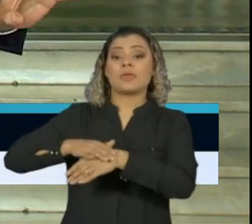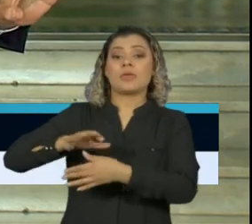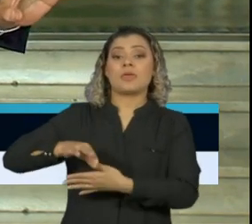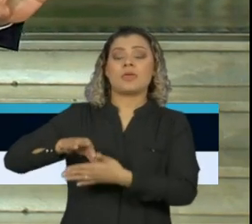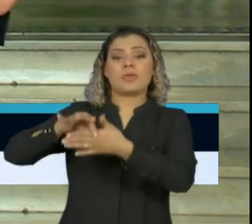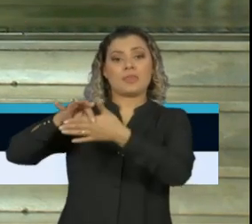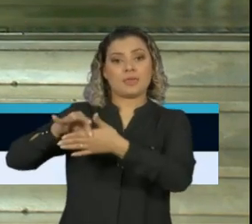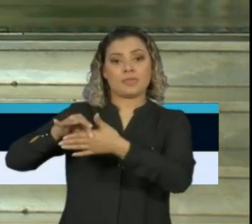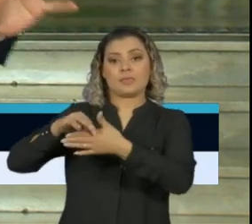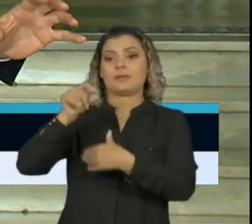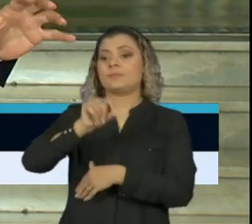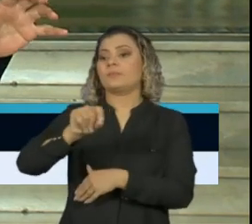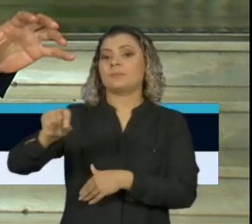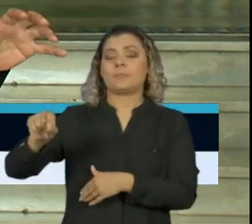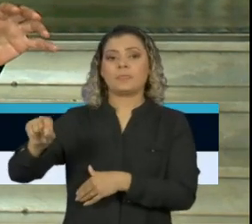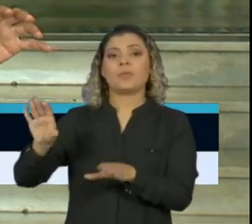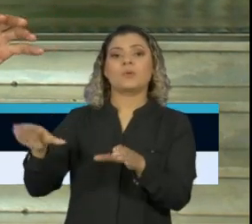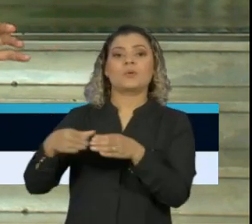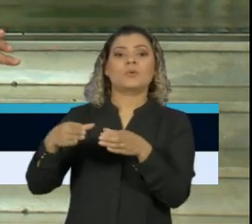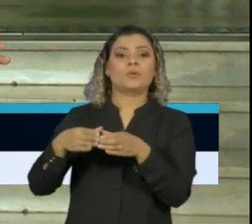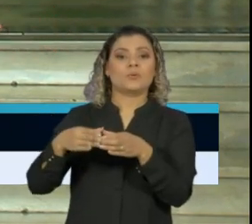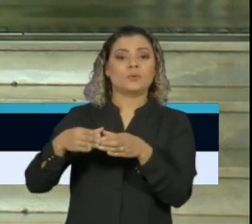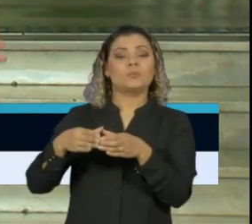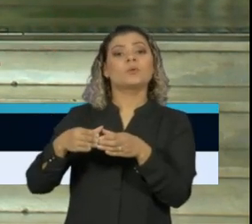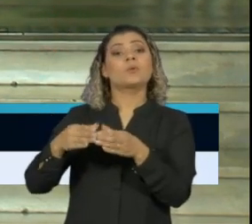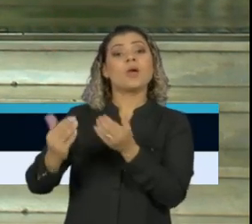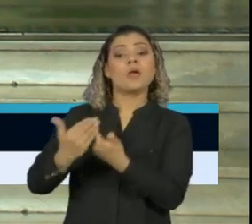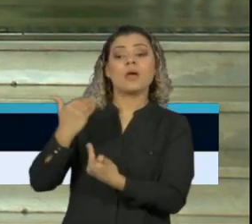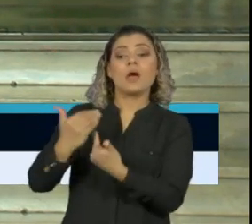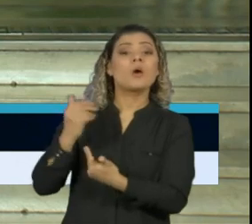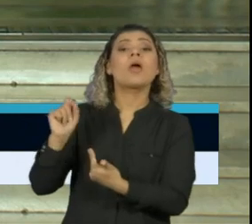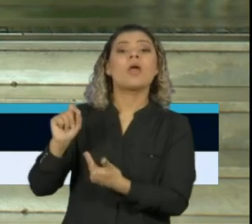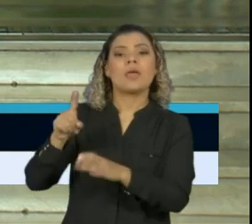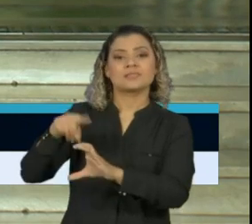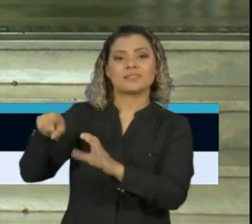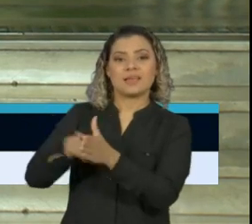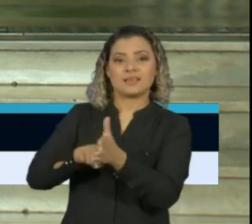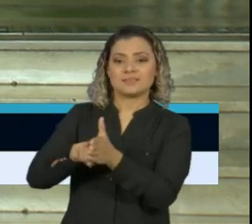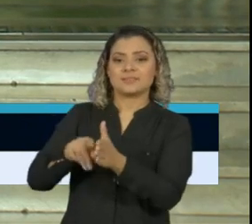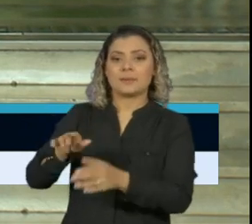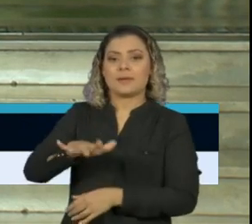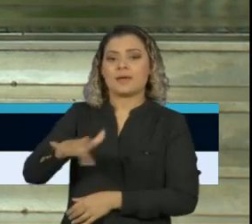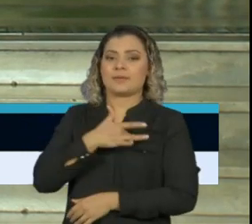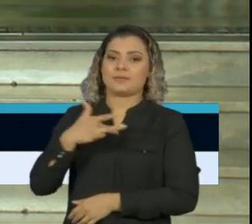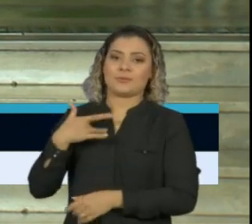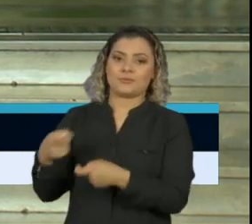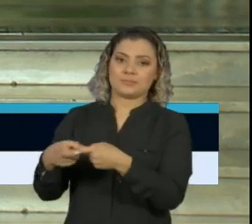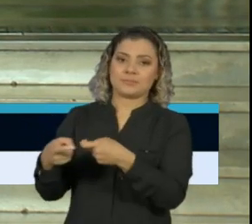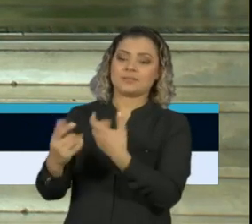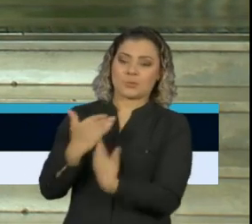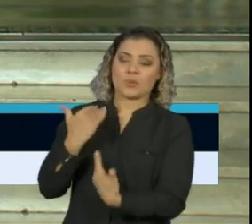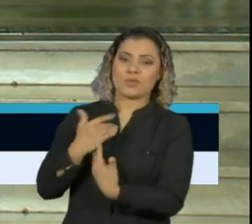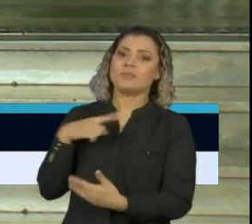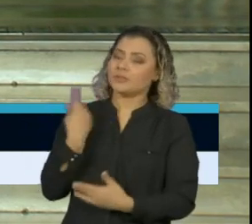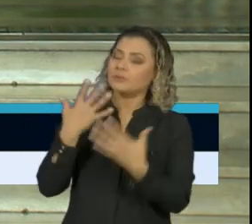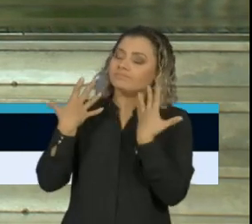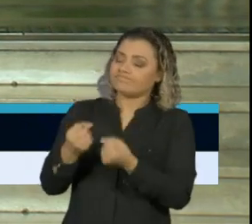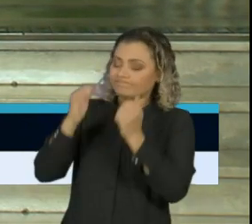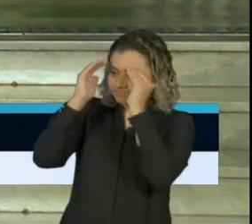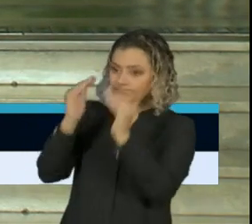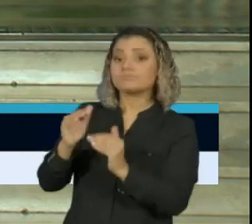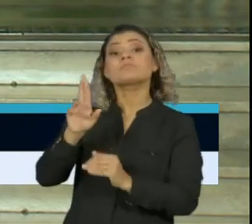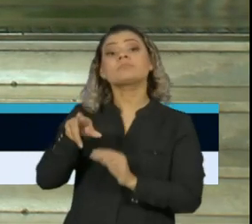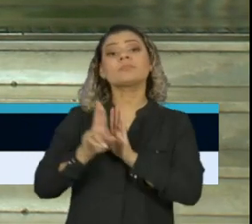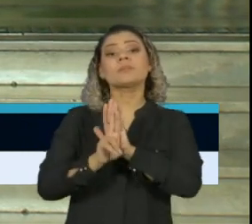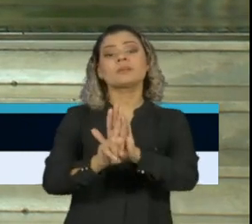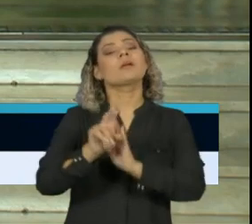na verdade, o conjunto de todas as respostas, que é a ciência e é a medicina, e aqui representado pelo Dr. Davi Wippe,